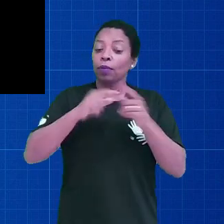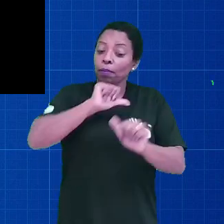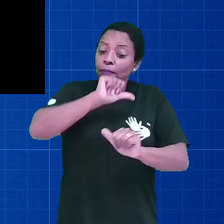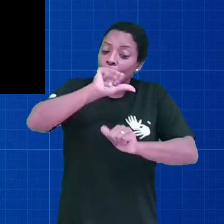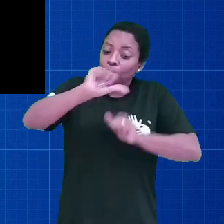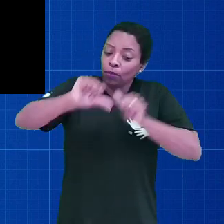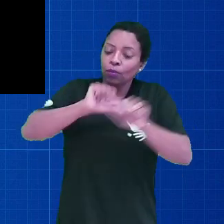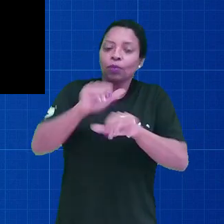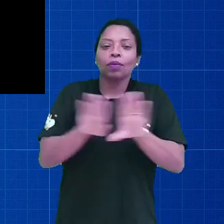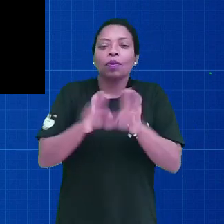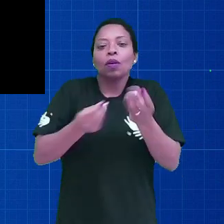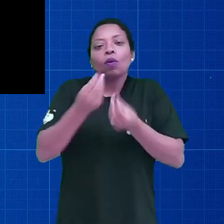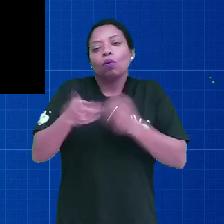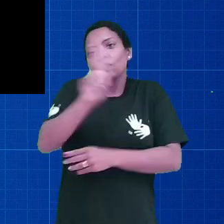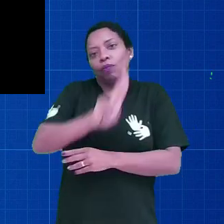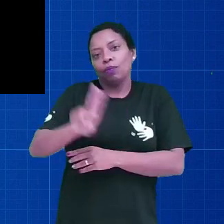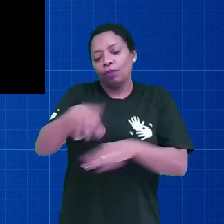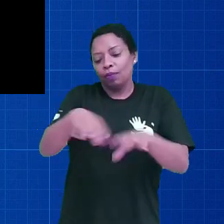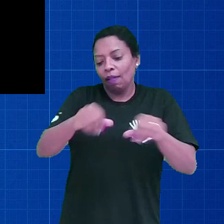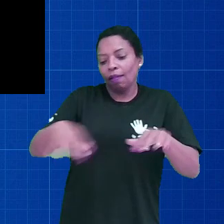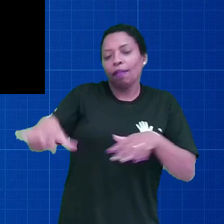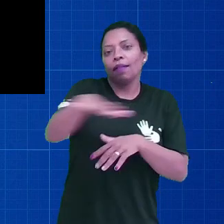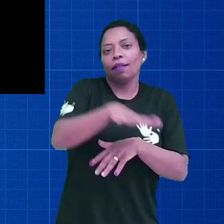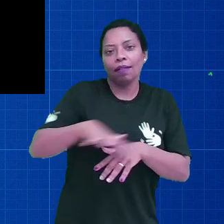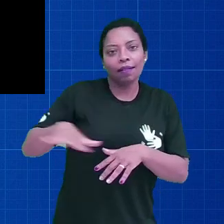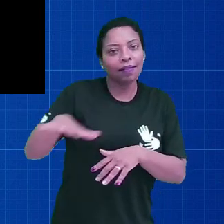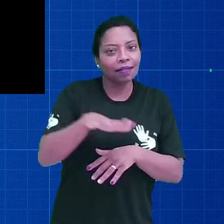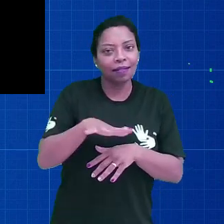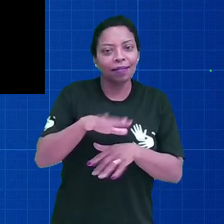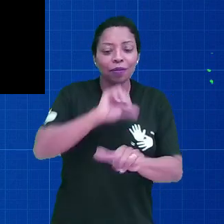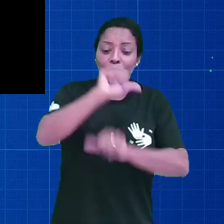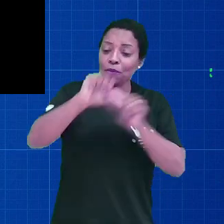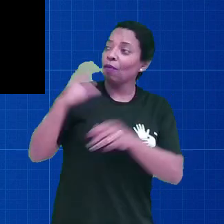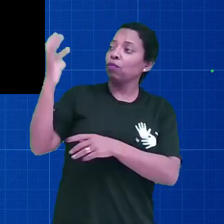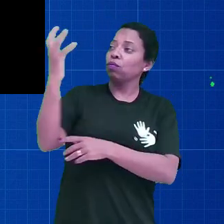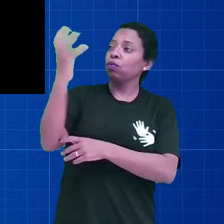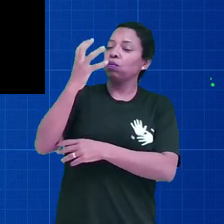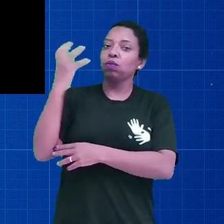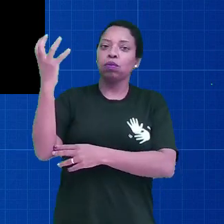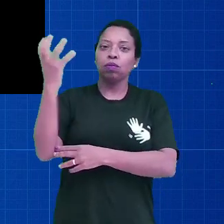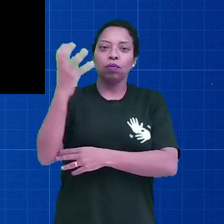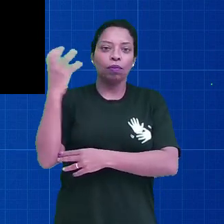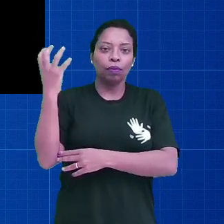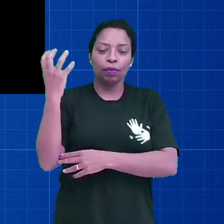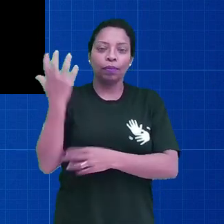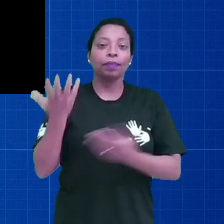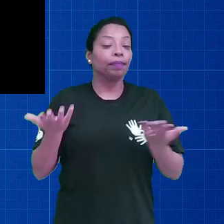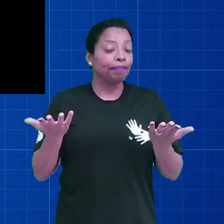o uso do solo, você está mudando também o clima daquele local. Claro